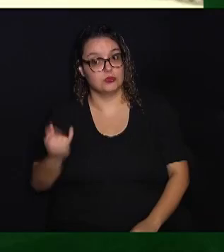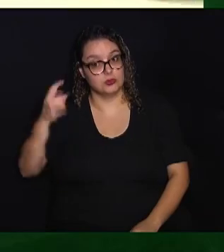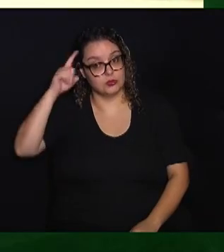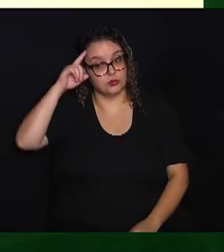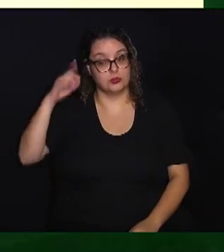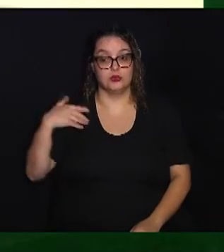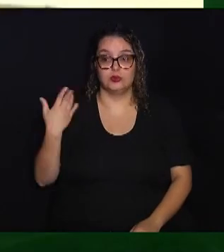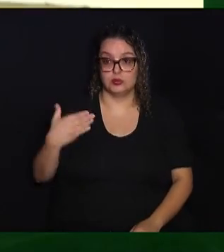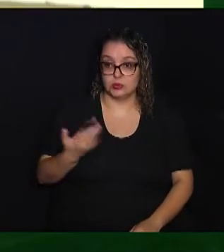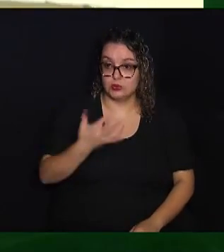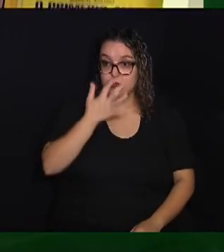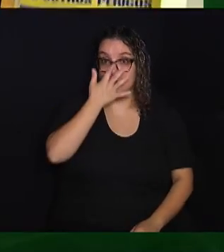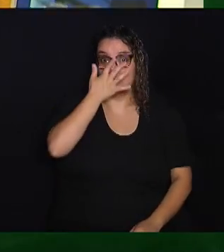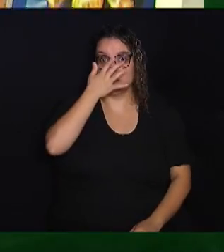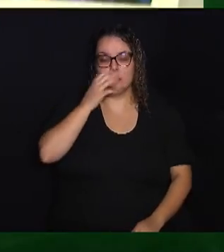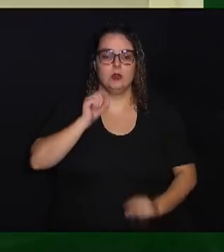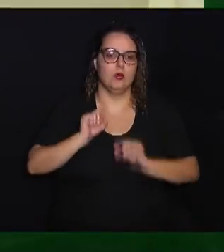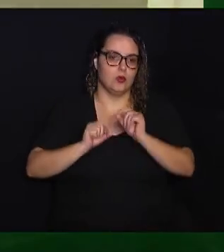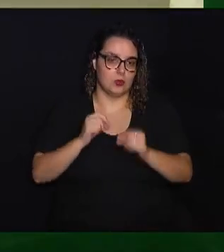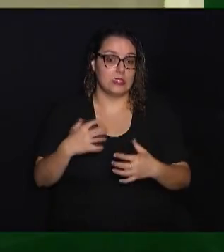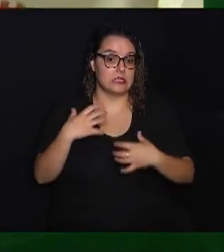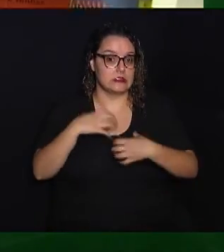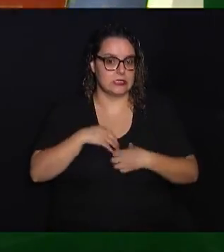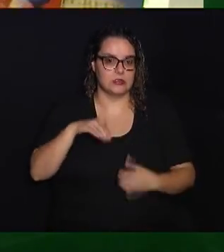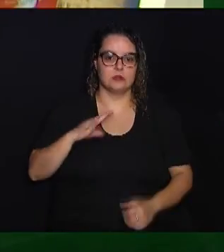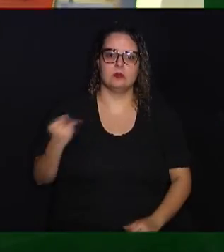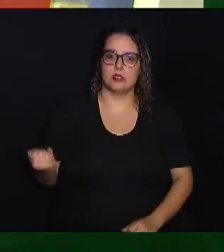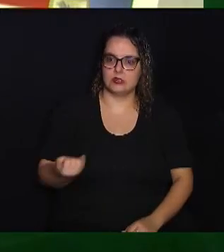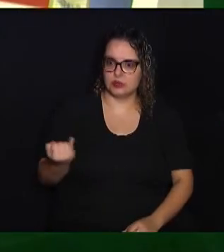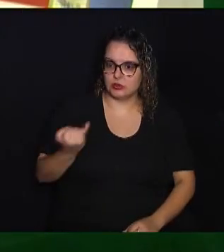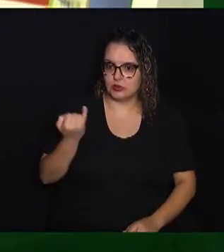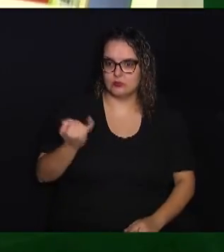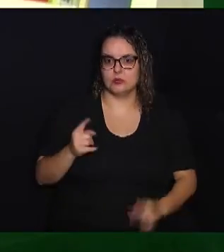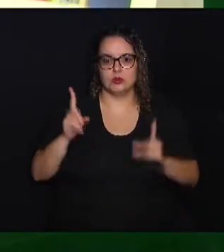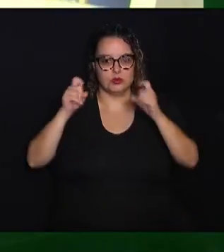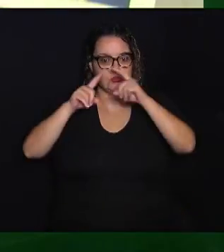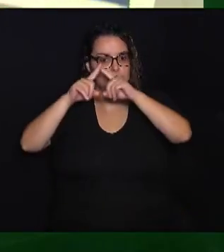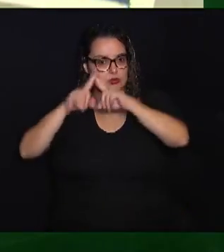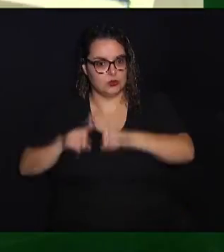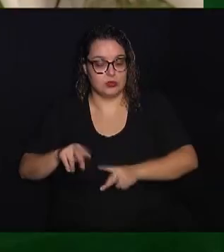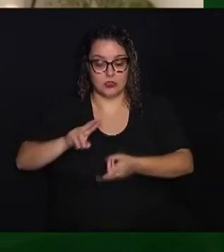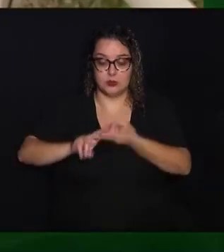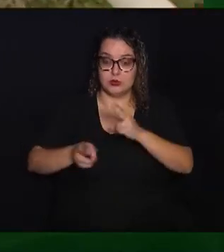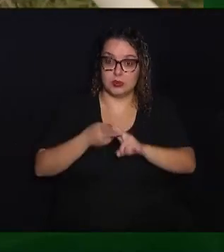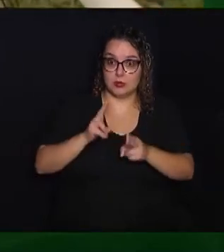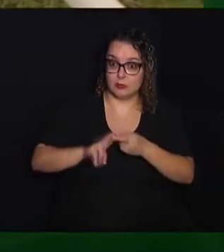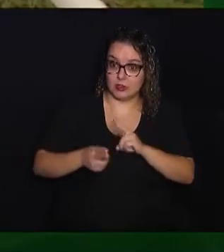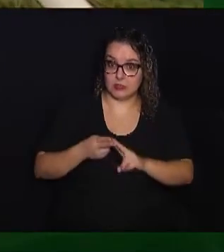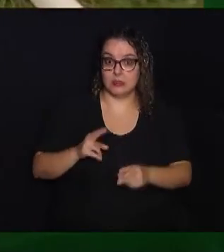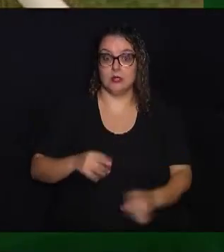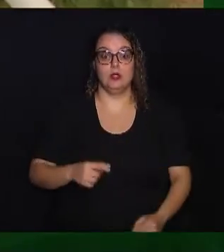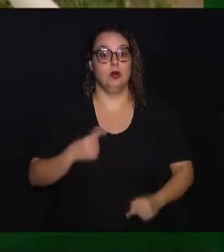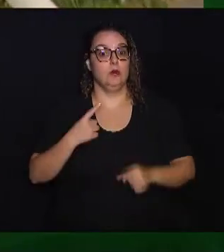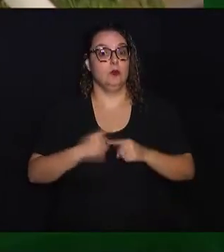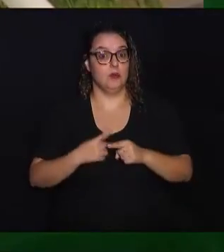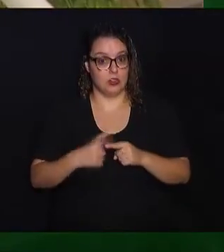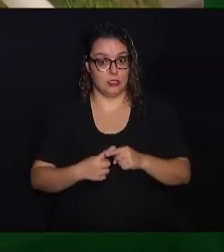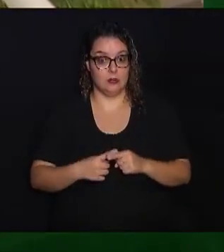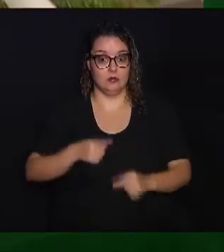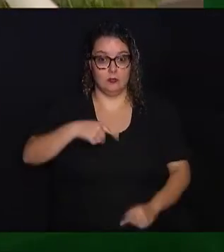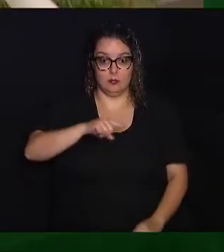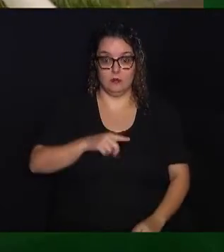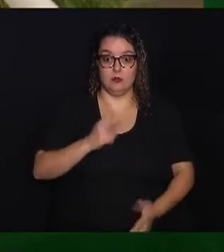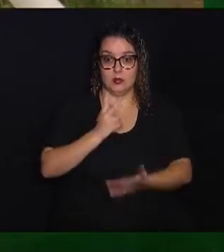dia, o que eles sentem de mais necessidade, dos desafios, das habilidades, para que eles estejam